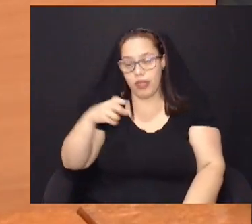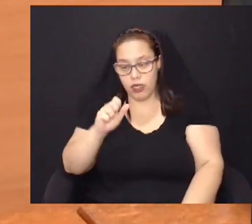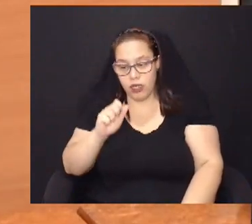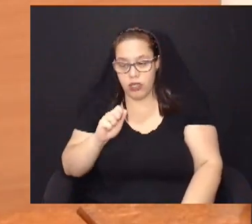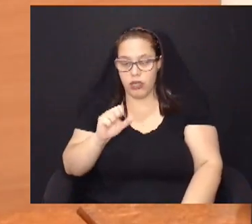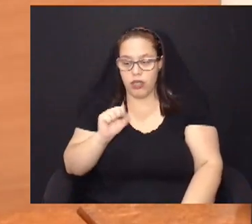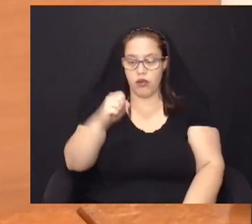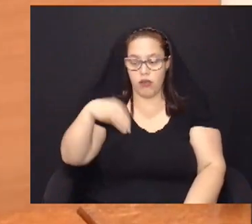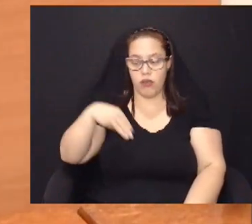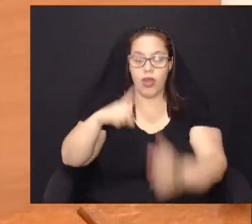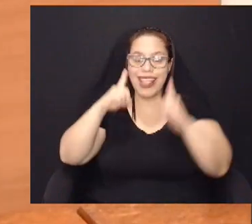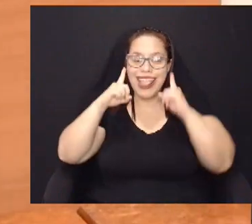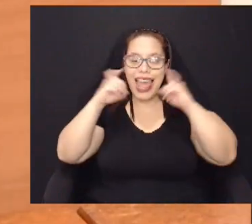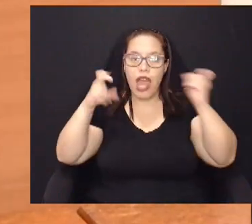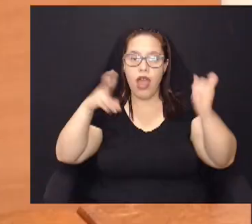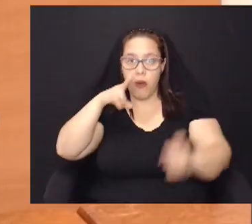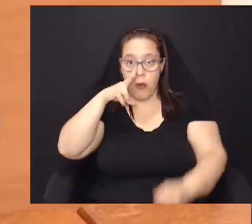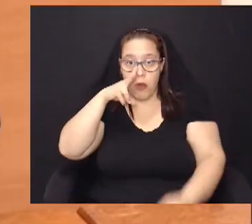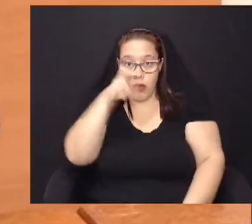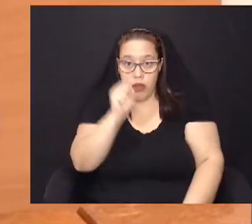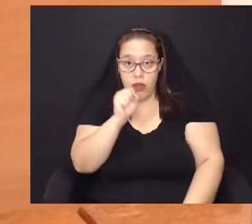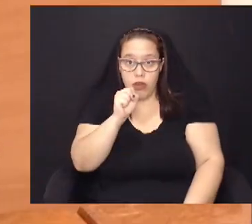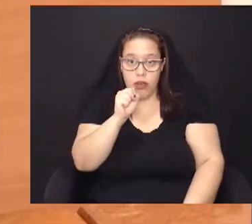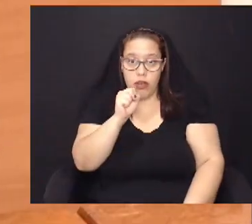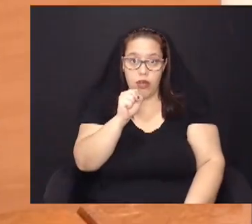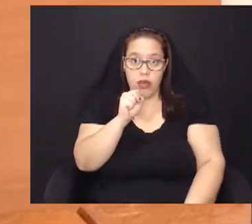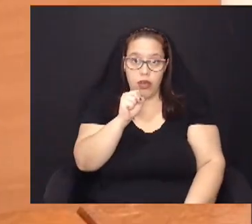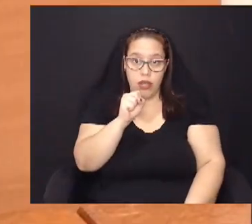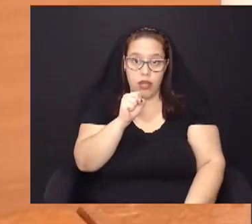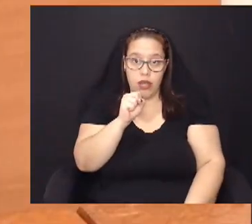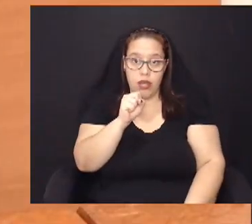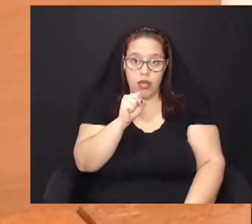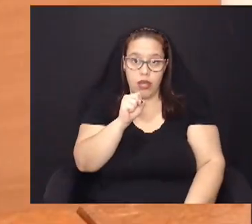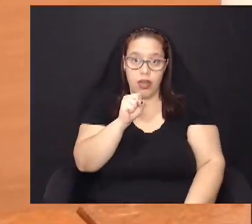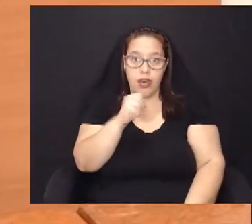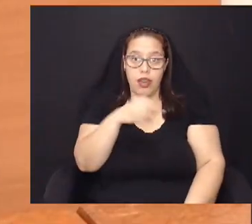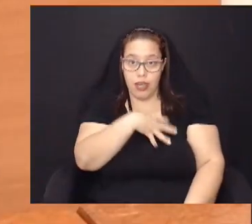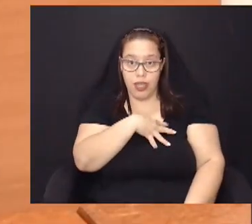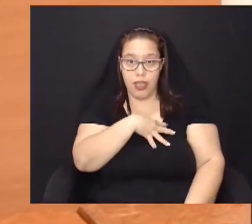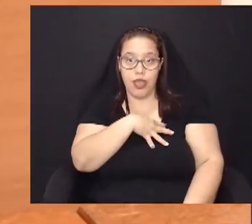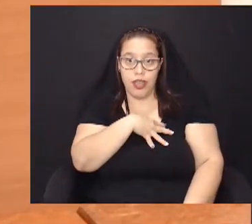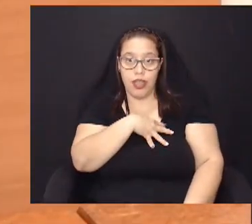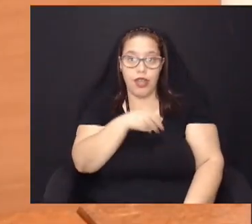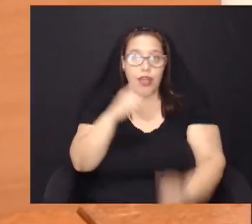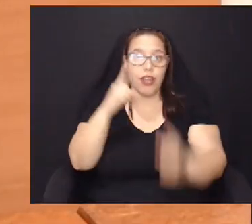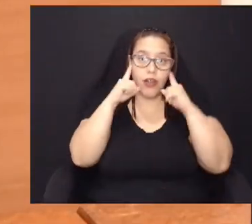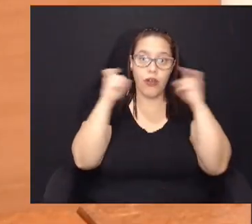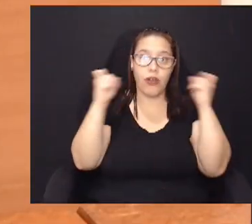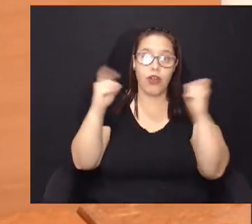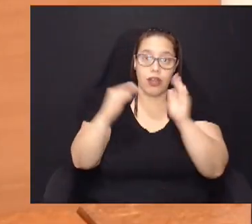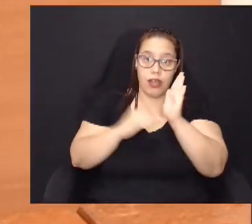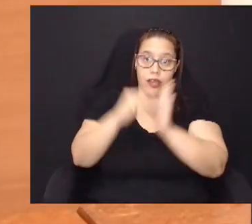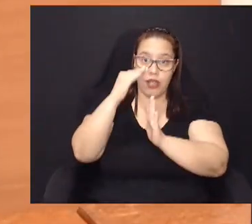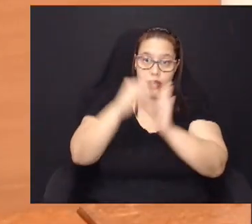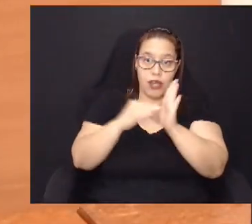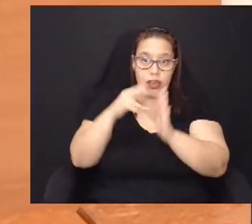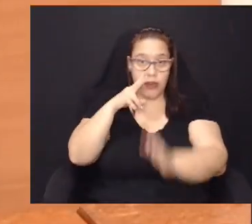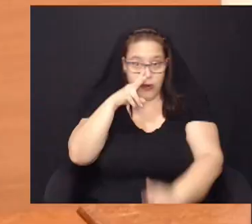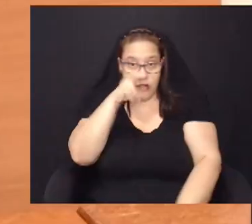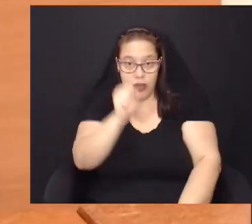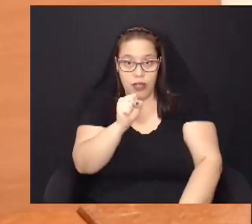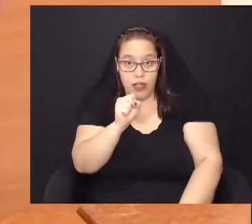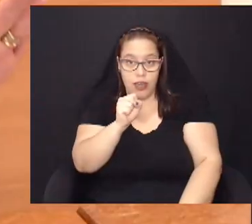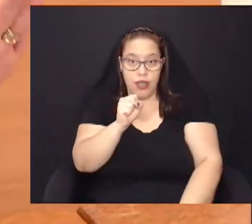intensidade desse som. Foi até a prova de de ciência da minha filha essa semana, que o som é altura, intensidade e